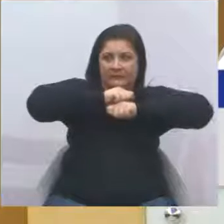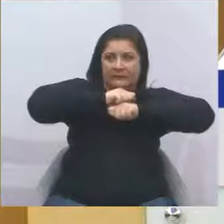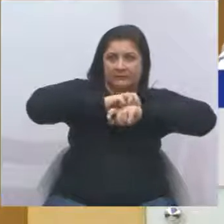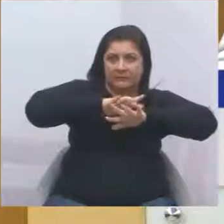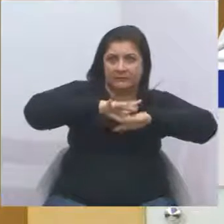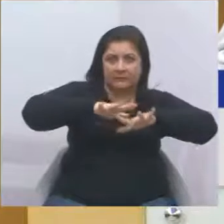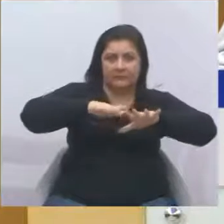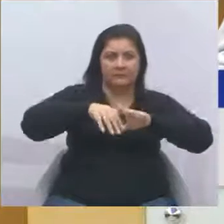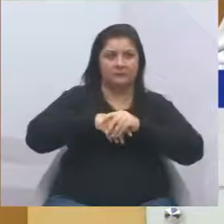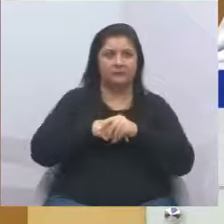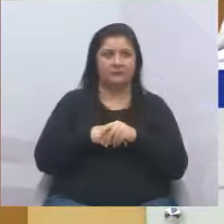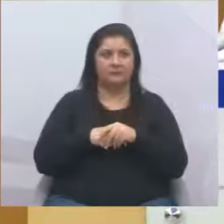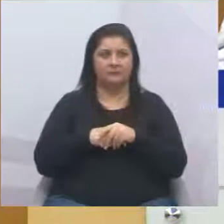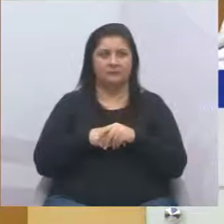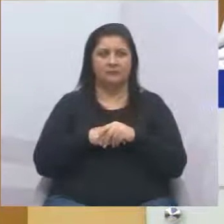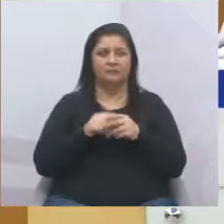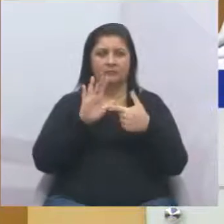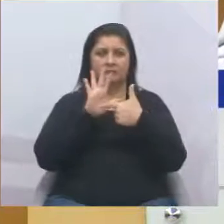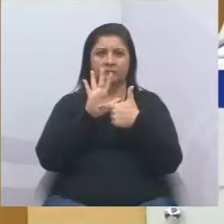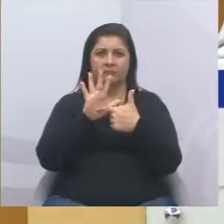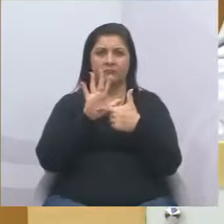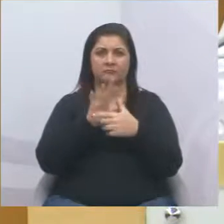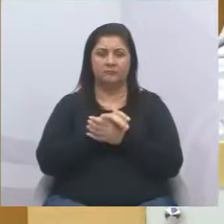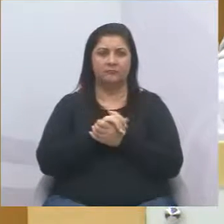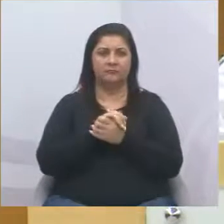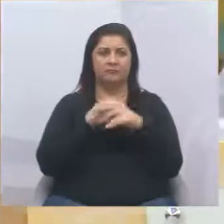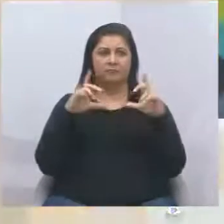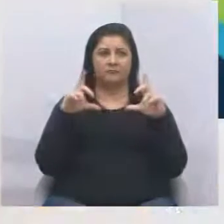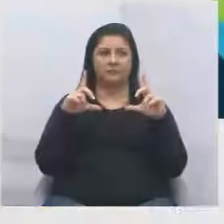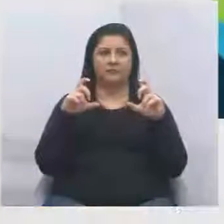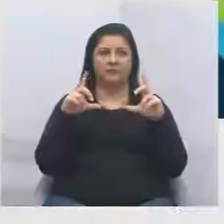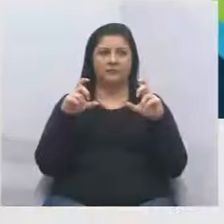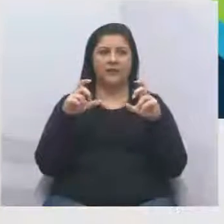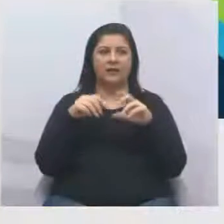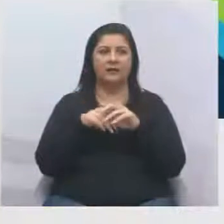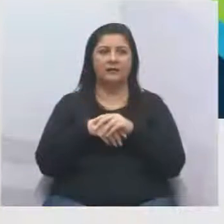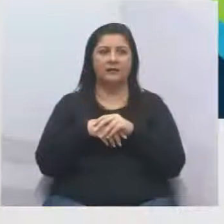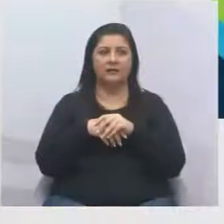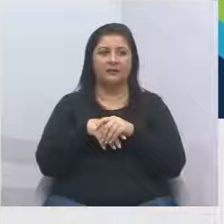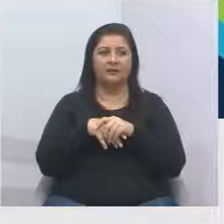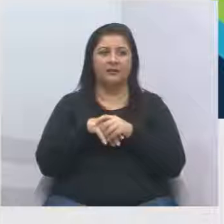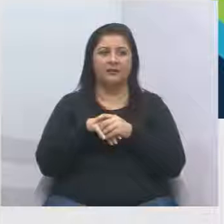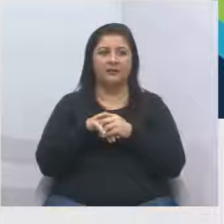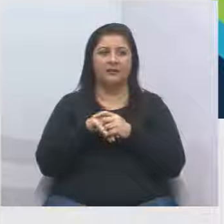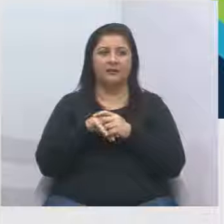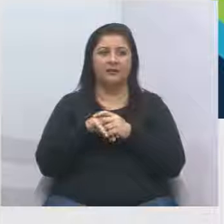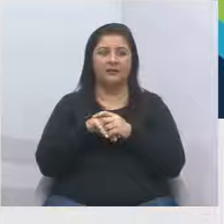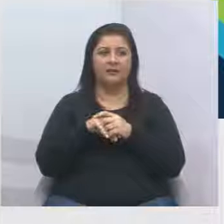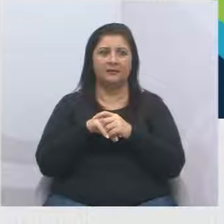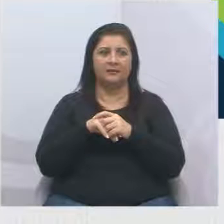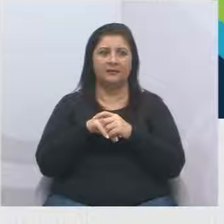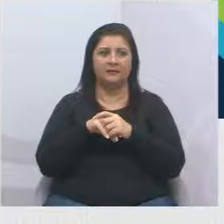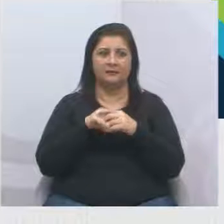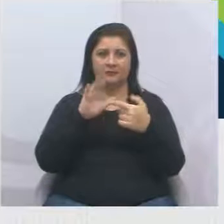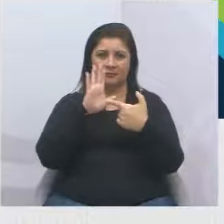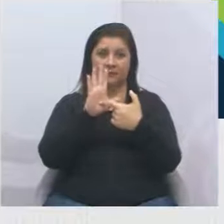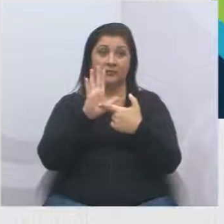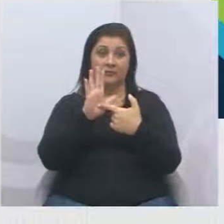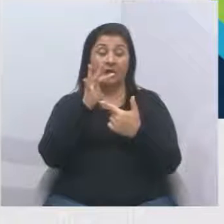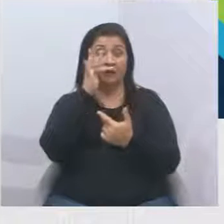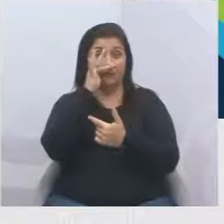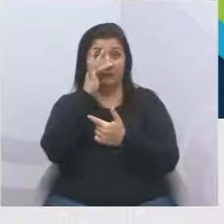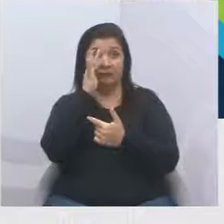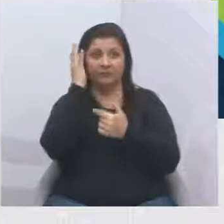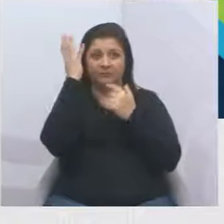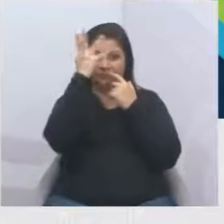outras plantas. Eu gostaria de passar umas fotos rapidamente aqui. Esse é a espatódia, como vocês podem notar,